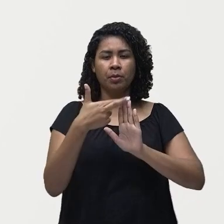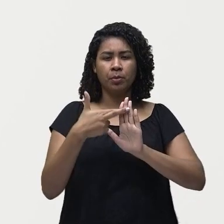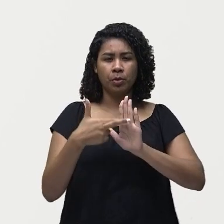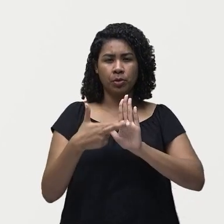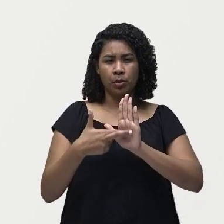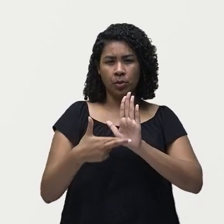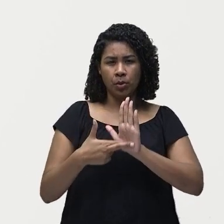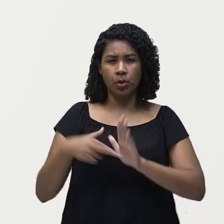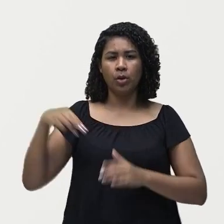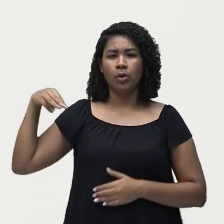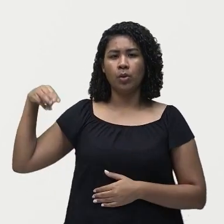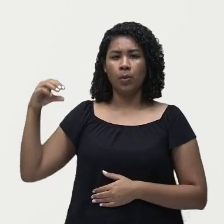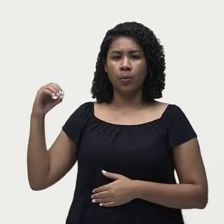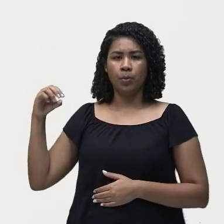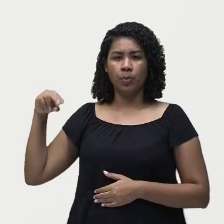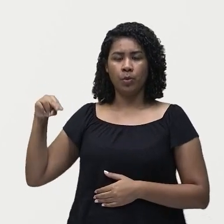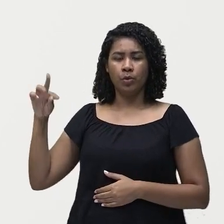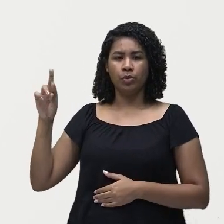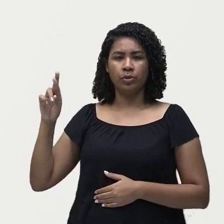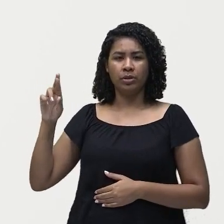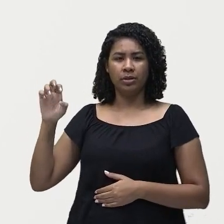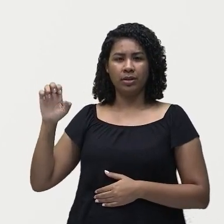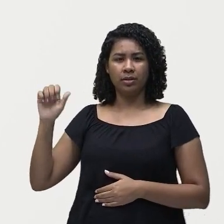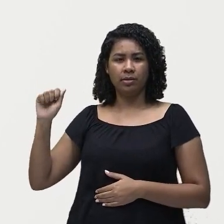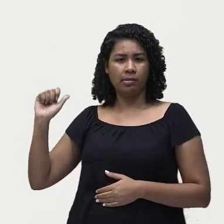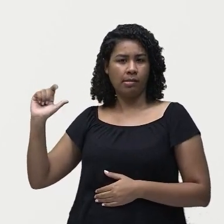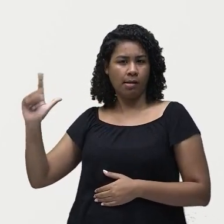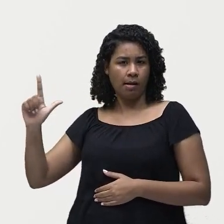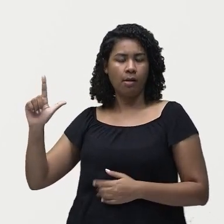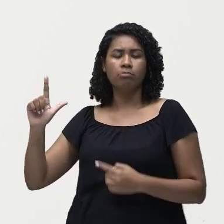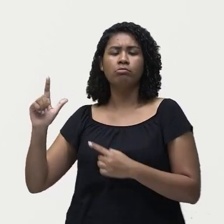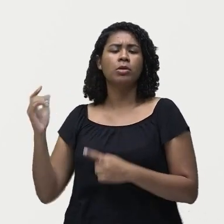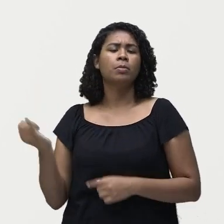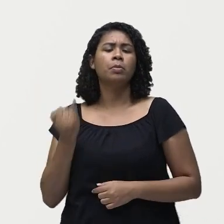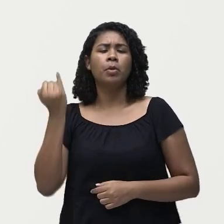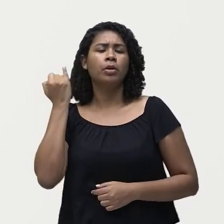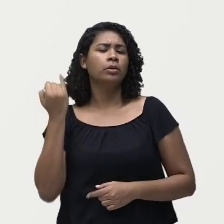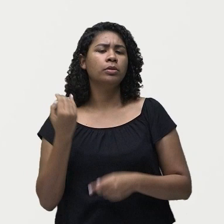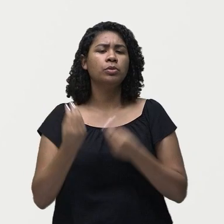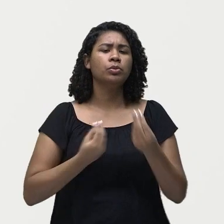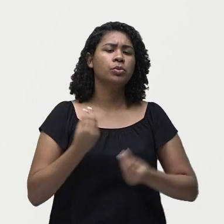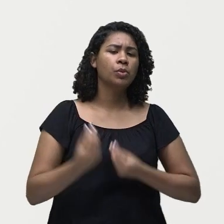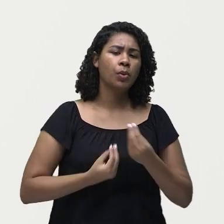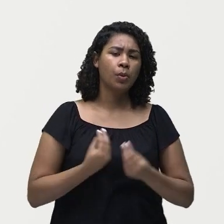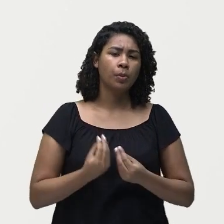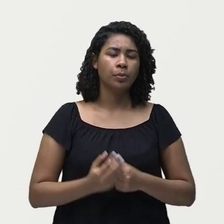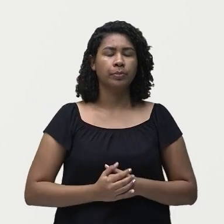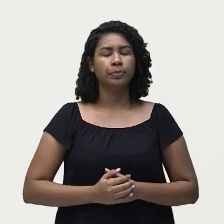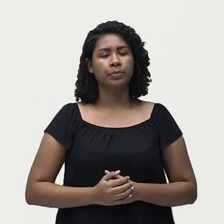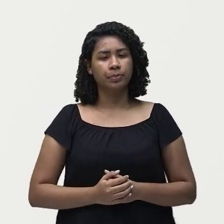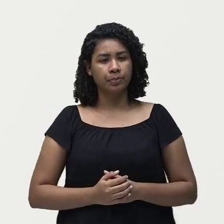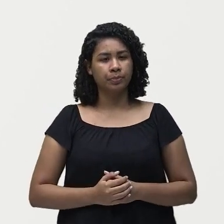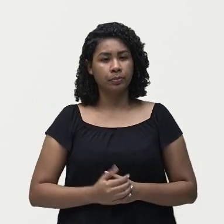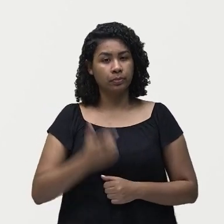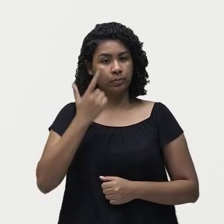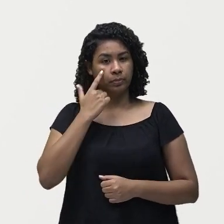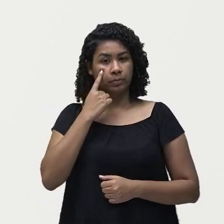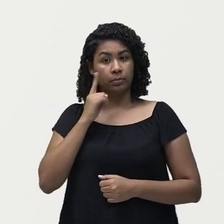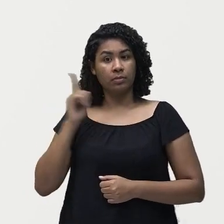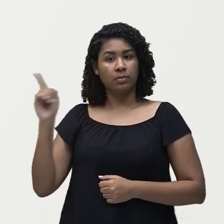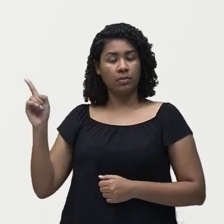do protocolo de Montreal para tudo isso que a gente vem falando, né? Sobre a camada de ozônio. Olha só, esse é um